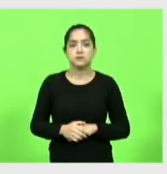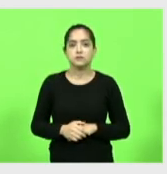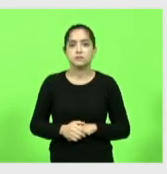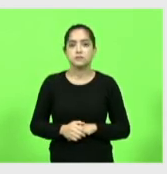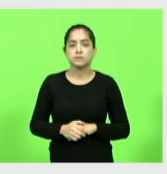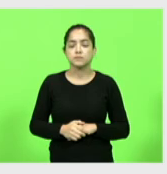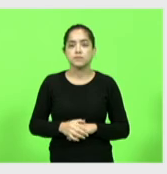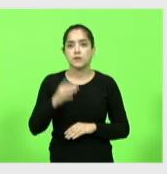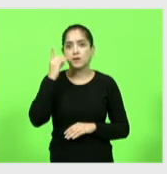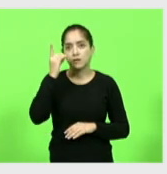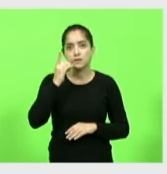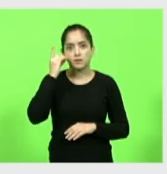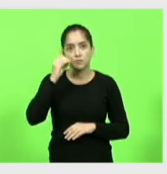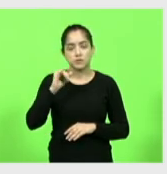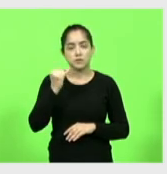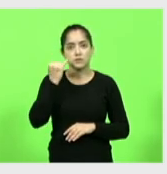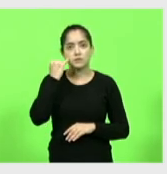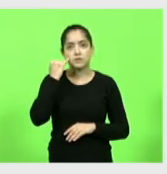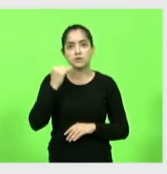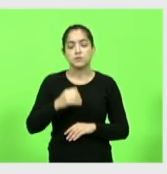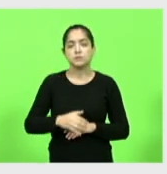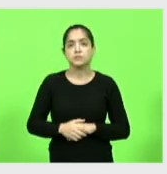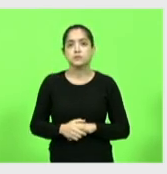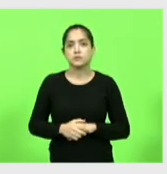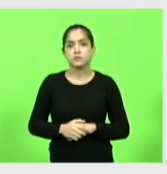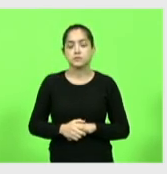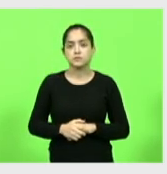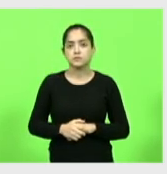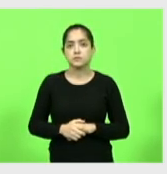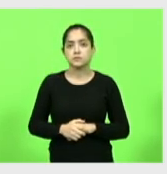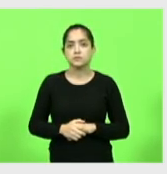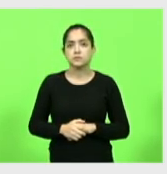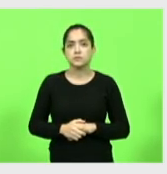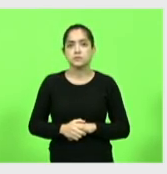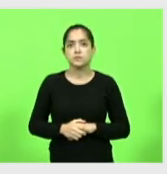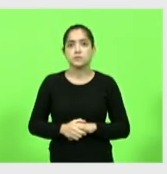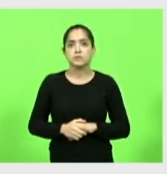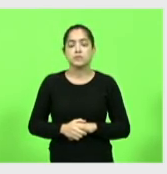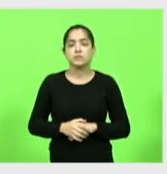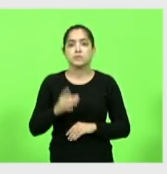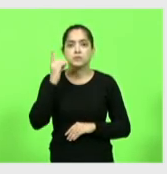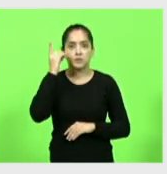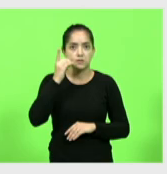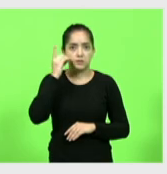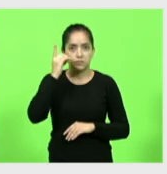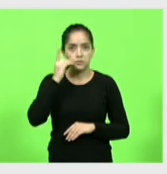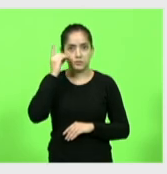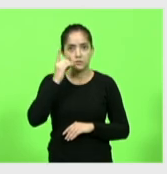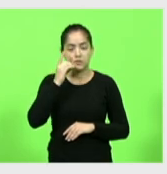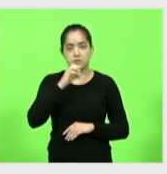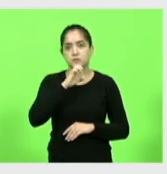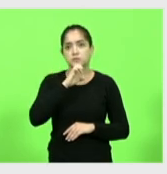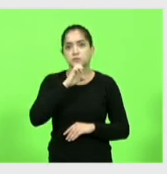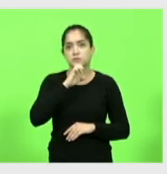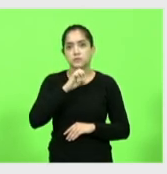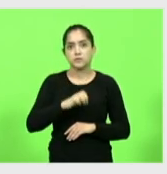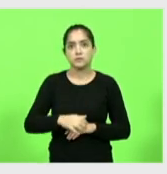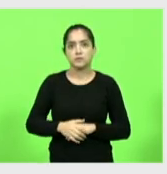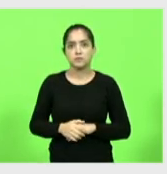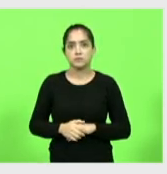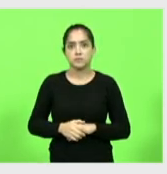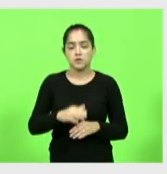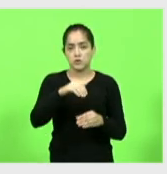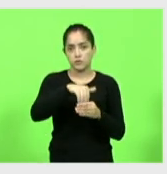Como vota o deputado Gessé Lopes? Senhor presidente, deputado Felipe. Deputado Felipe. Voto